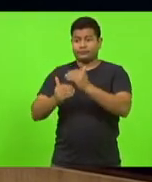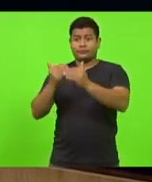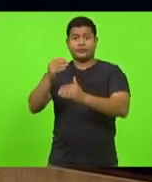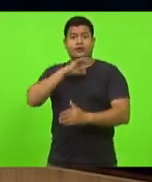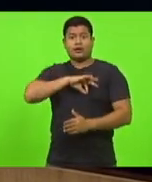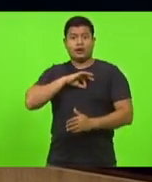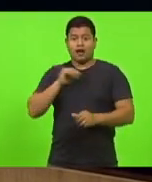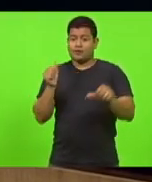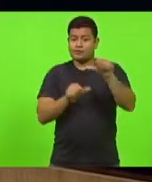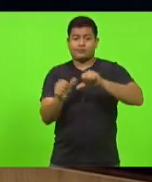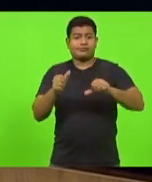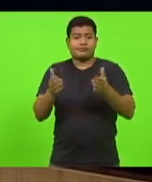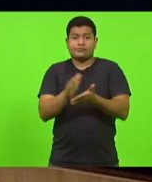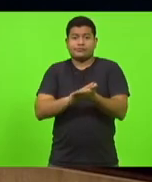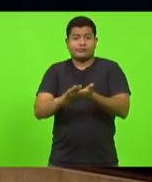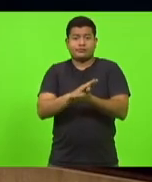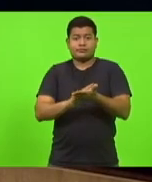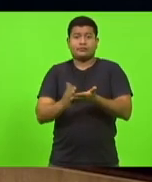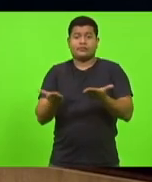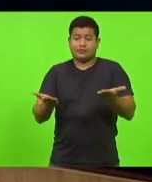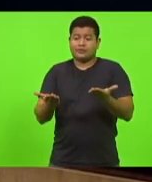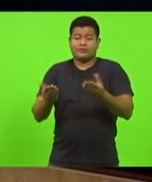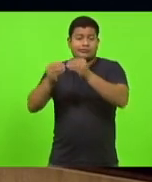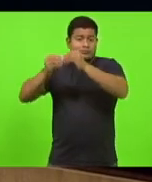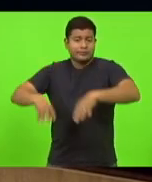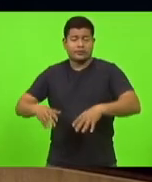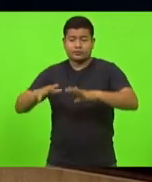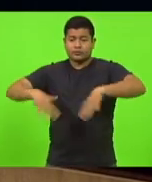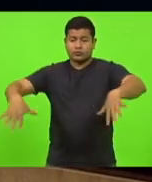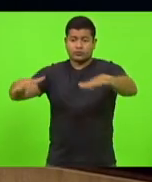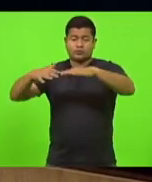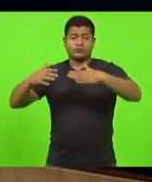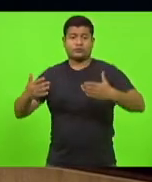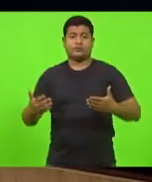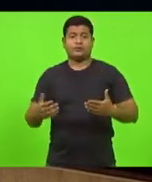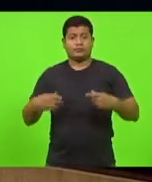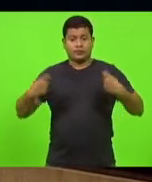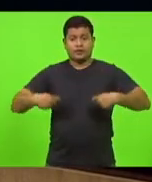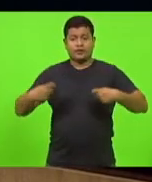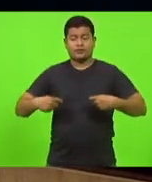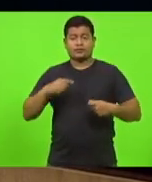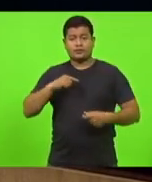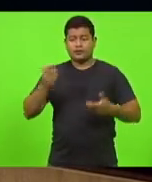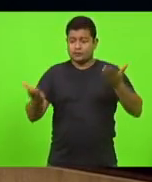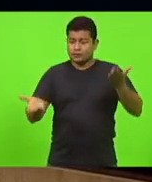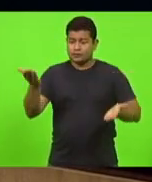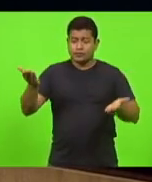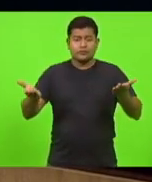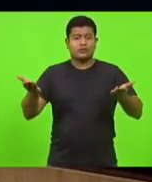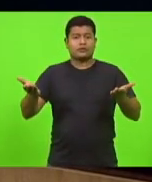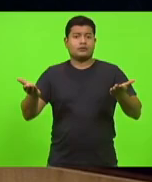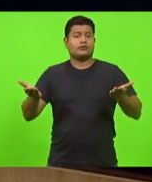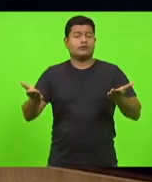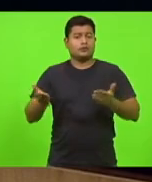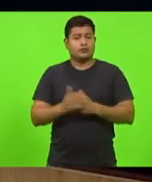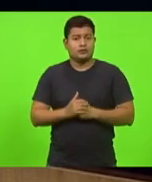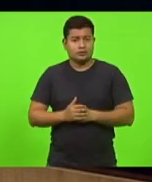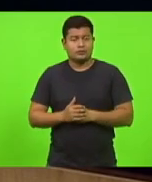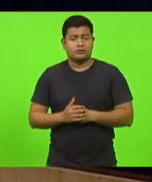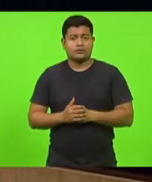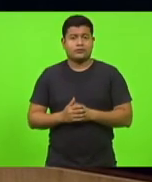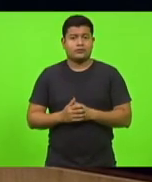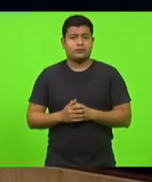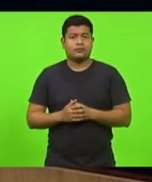haja uma efetiva diferença entre aquele que entrou e aquele que está lá no meio, no final, o andamento da